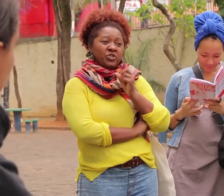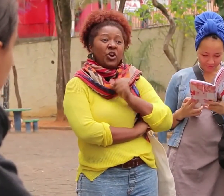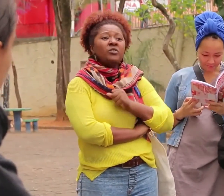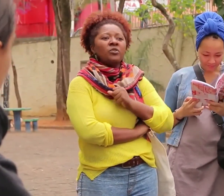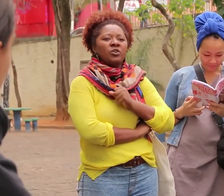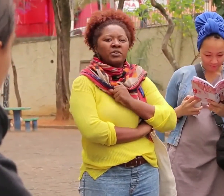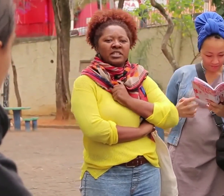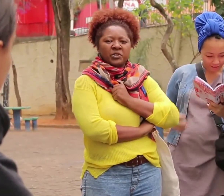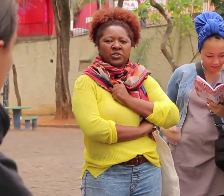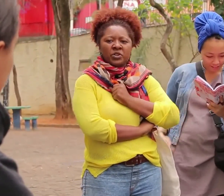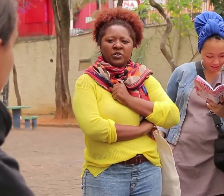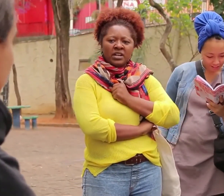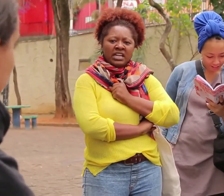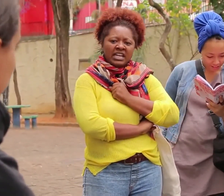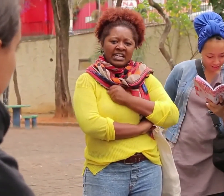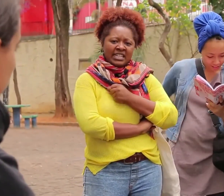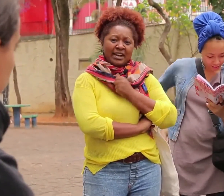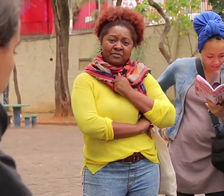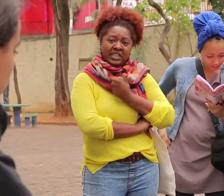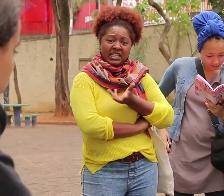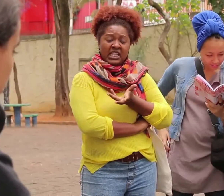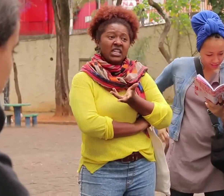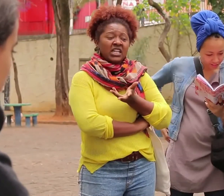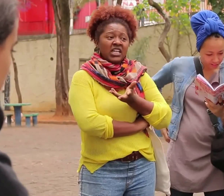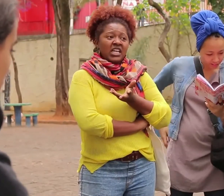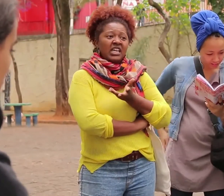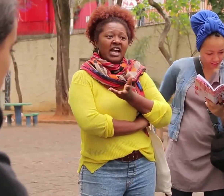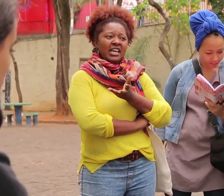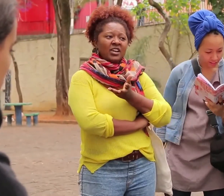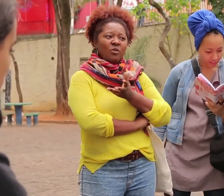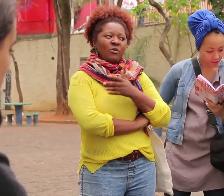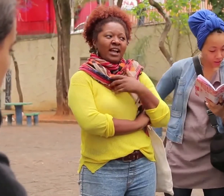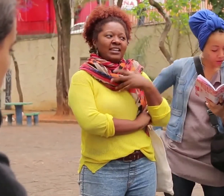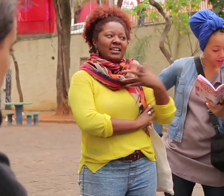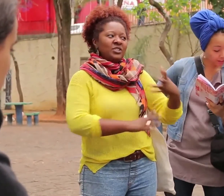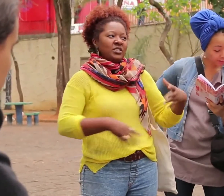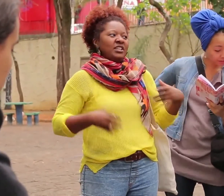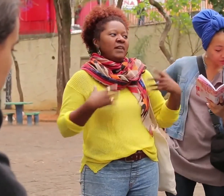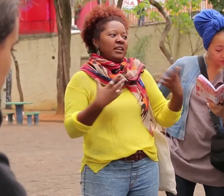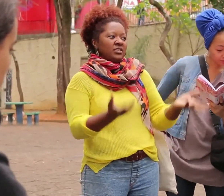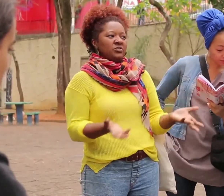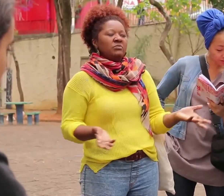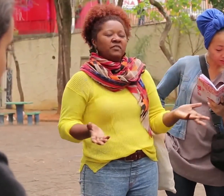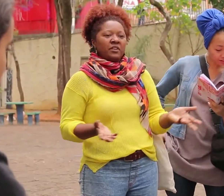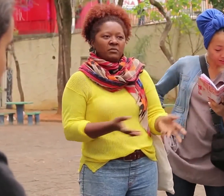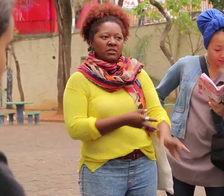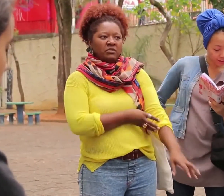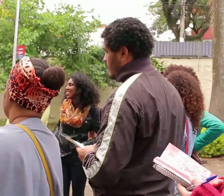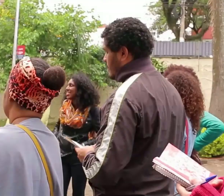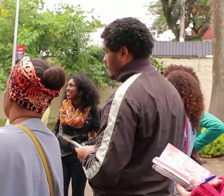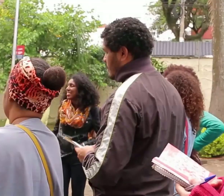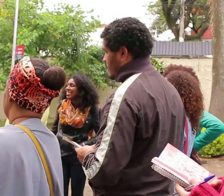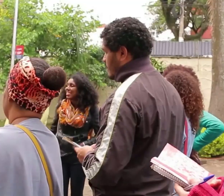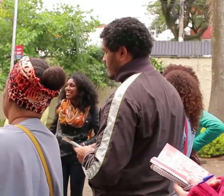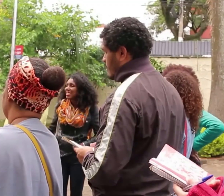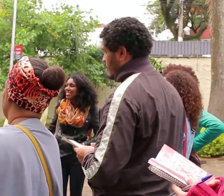você aprisiona o corpo dessa pessoa, escraviza, e aí como é que isso se liberta de alguma forma, em algum momento, né? É